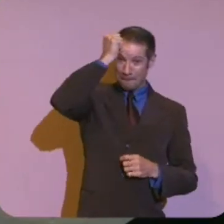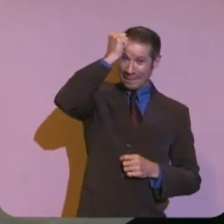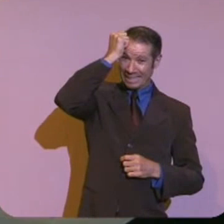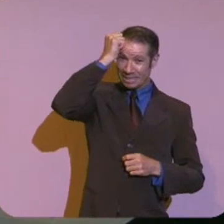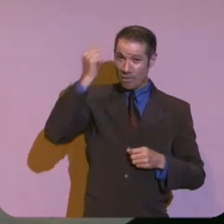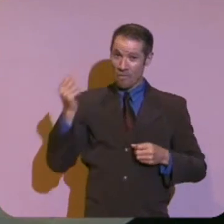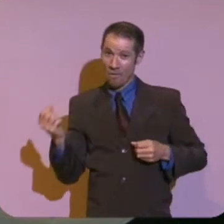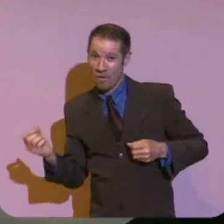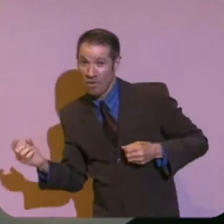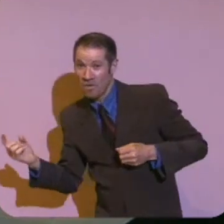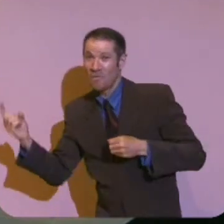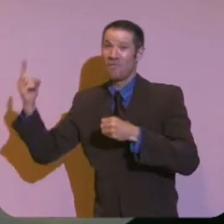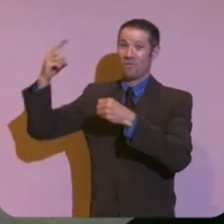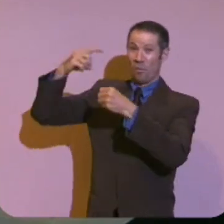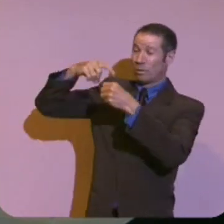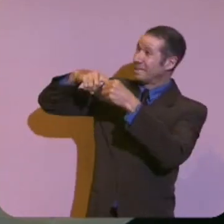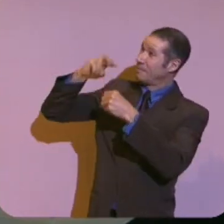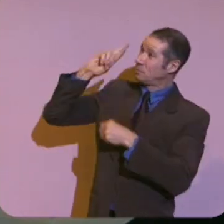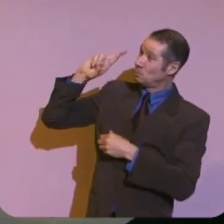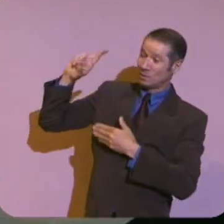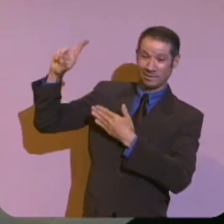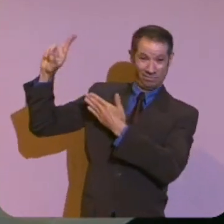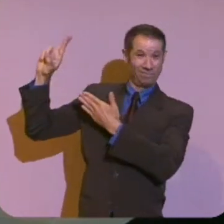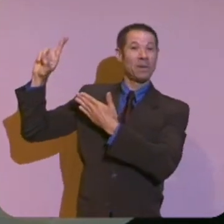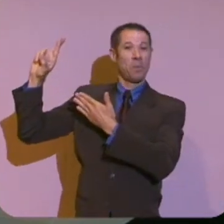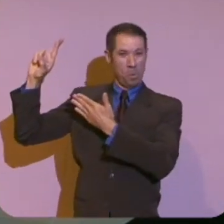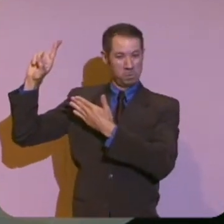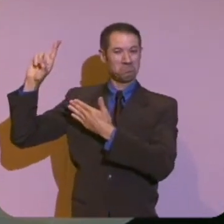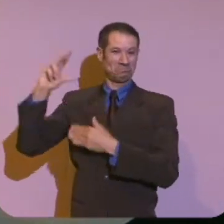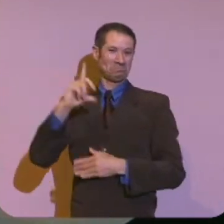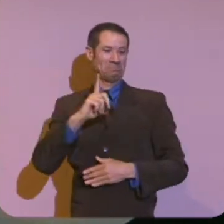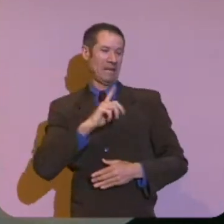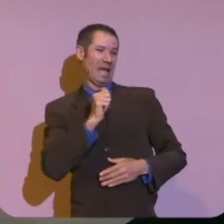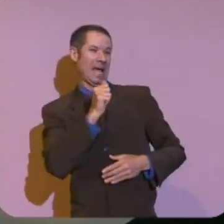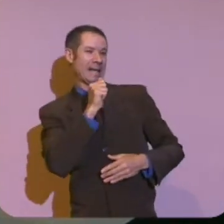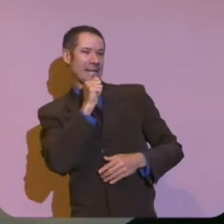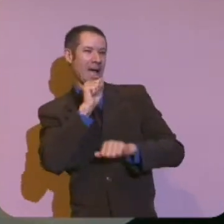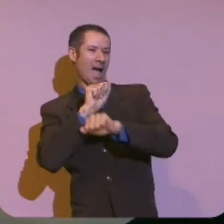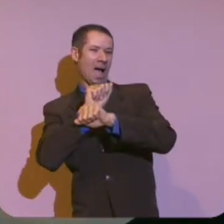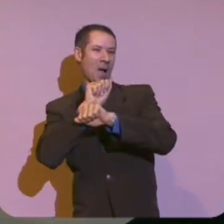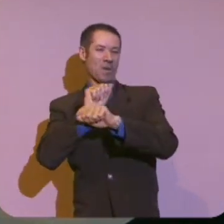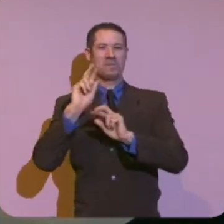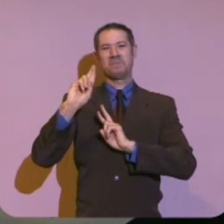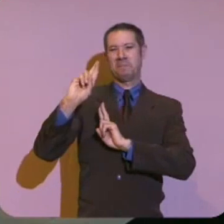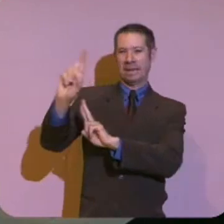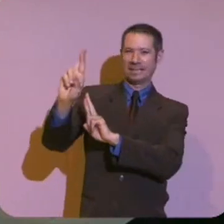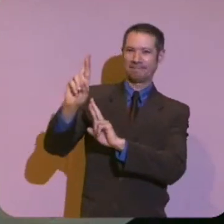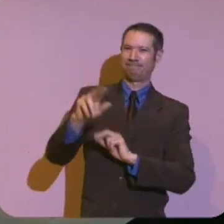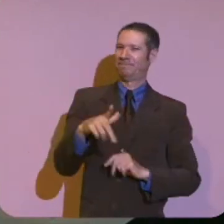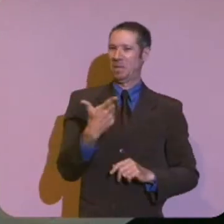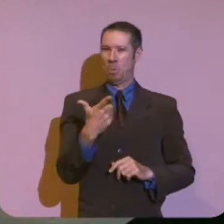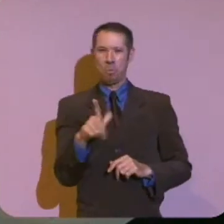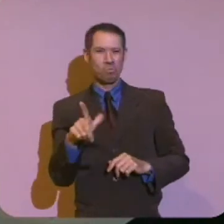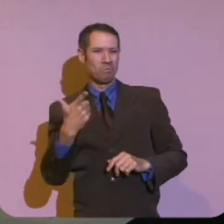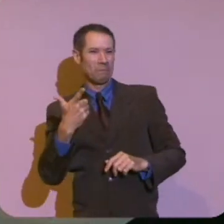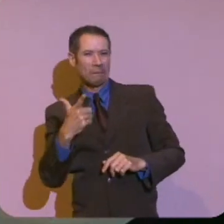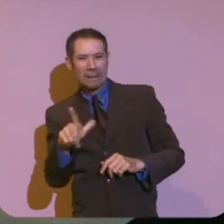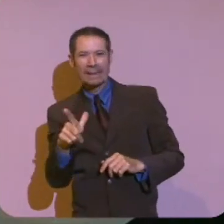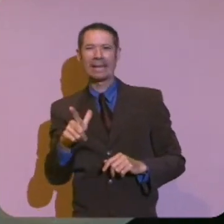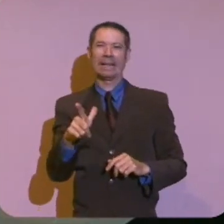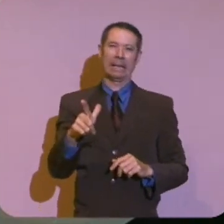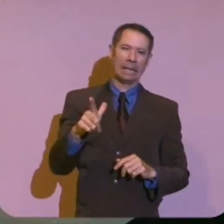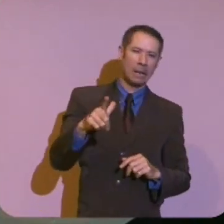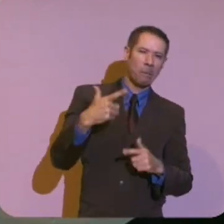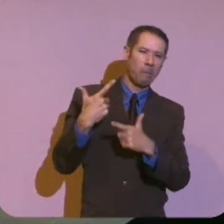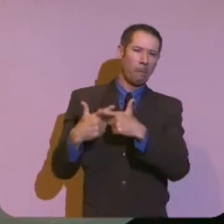e voltassem para o Senhor, havia ainda esperança de não terem de passar pelo cerco